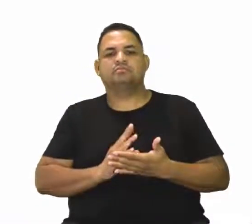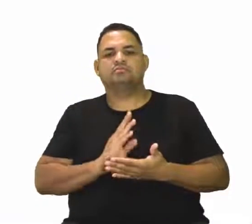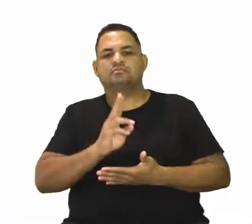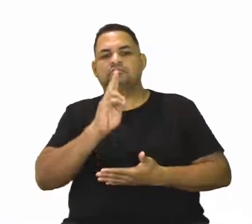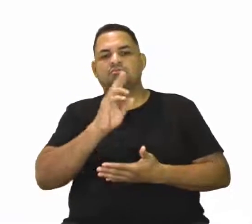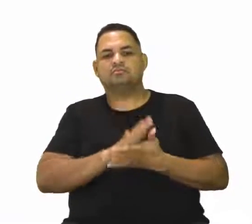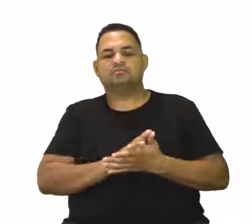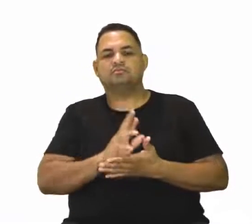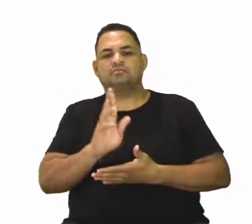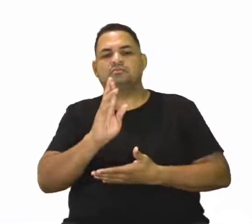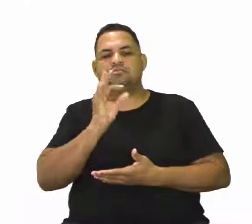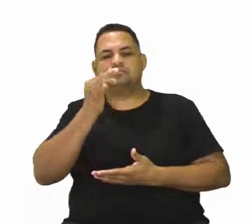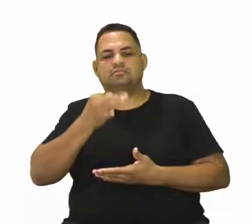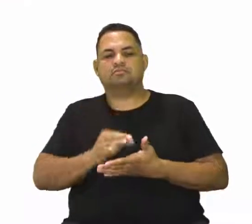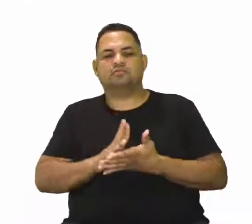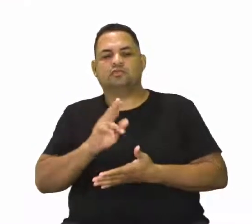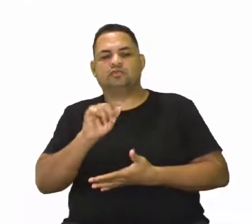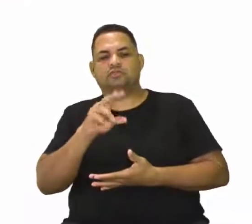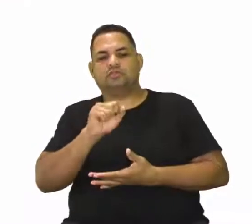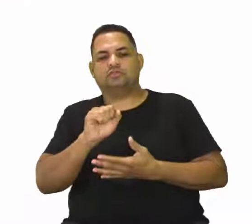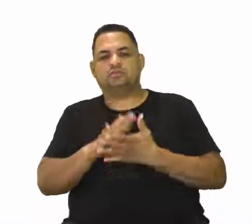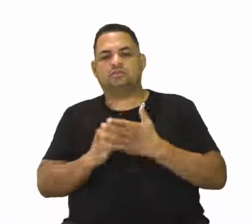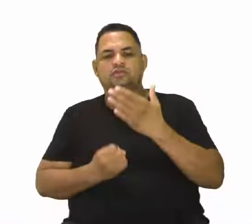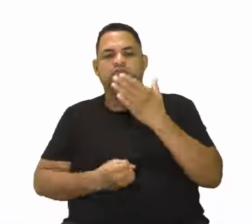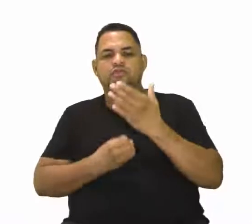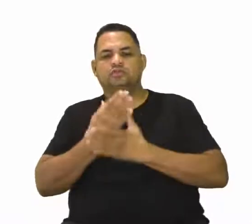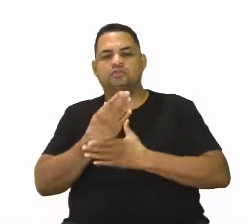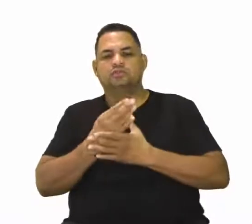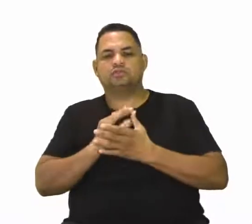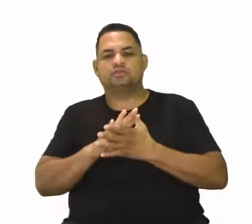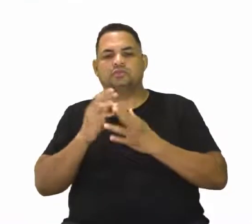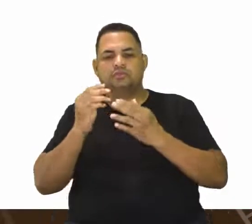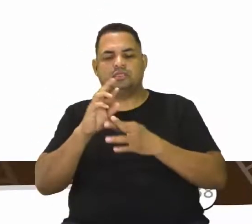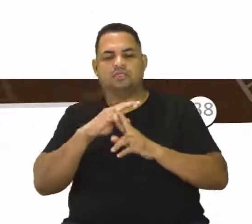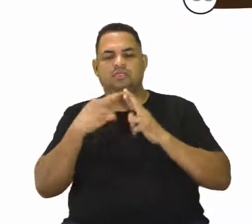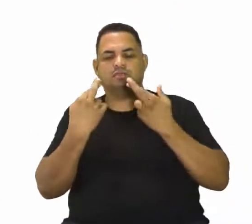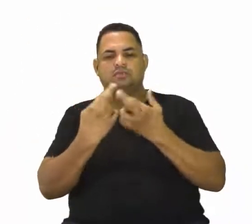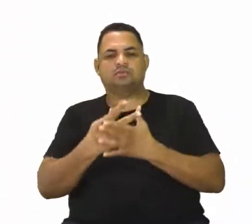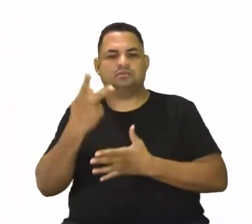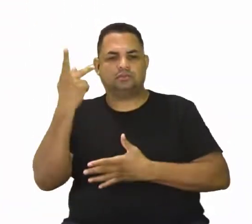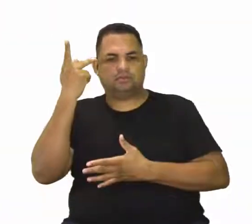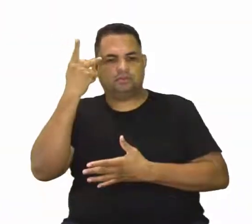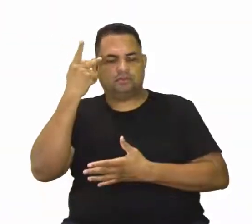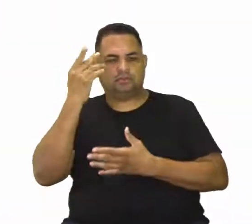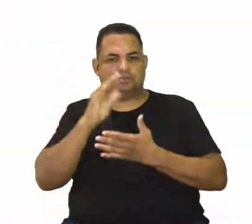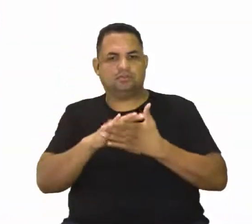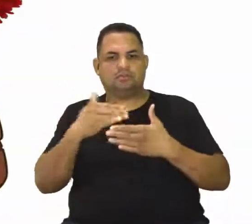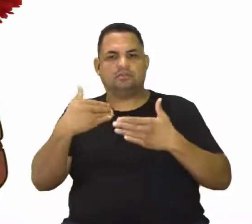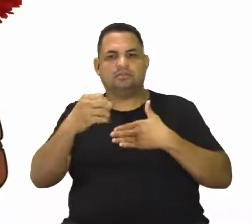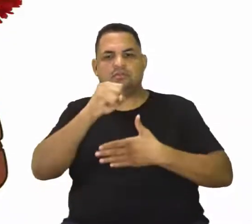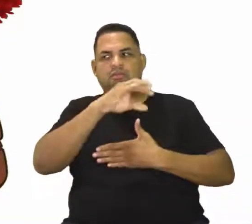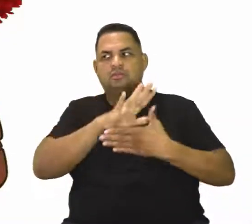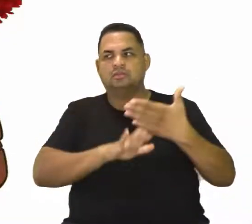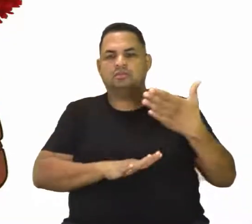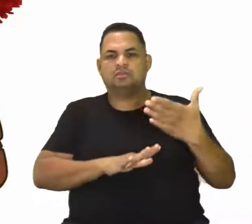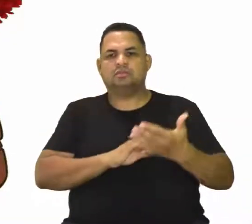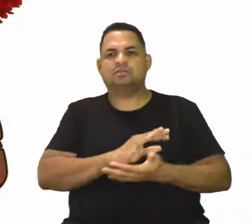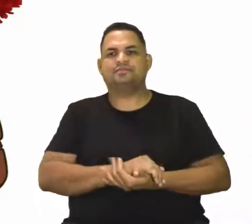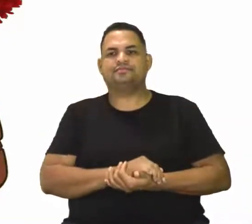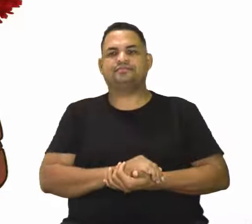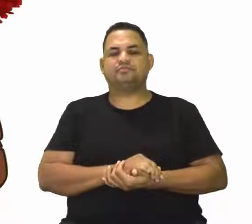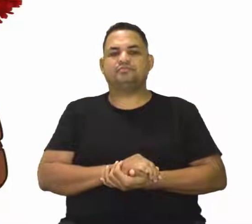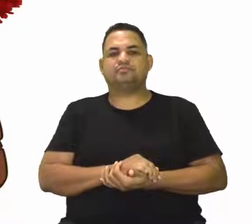resposta correta o sal nascido no foro de São Paulo próximo a questão vamos para a próxima